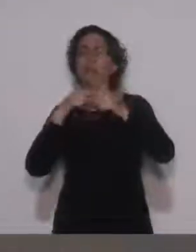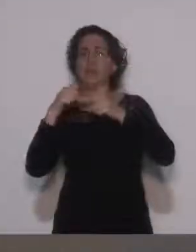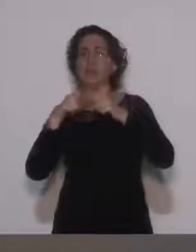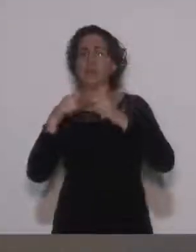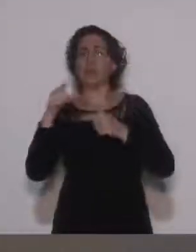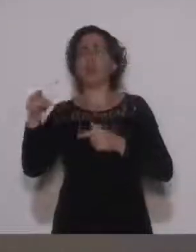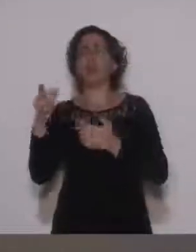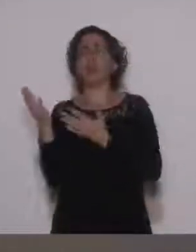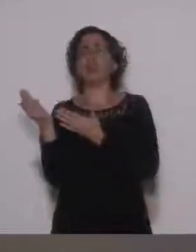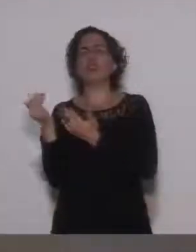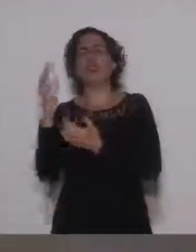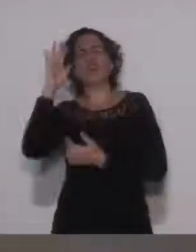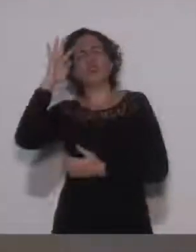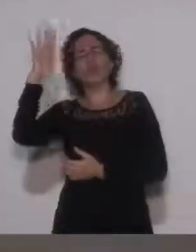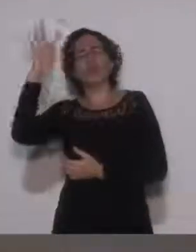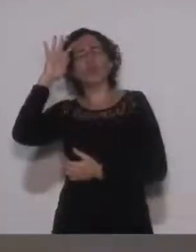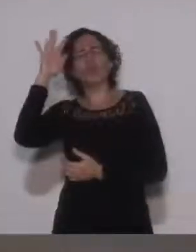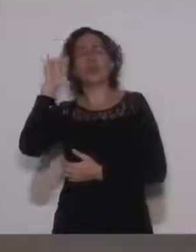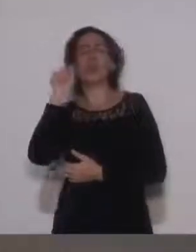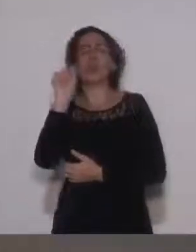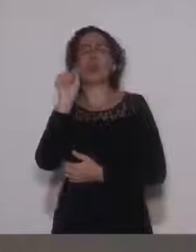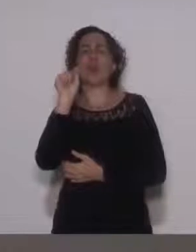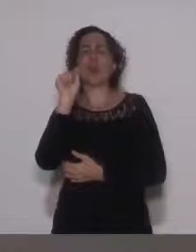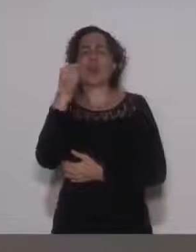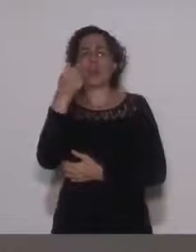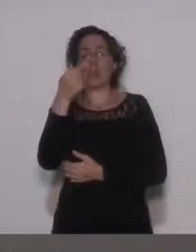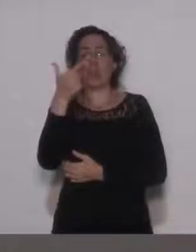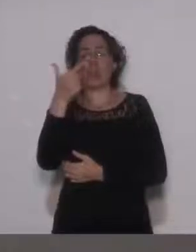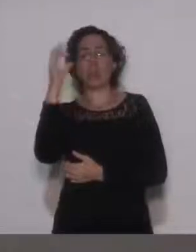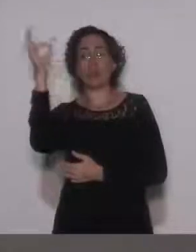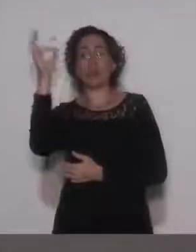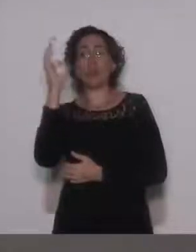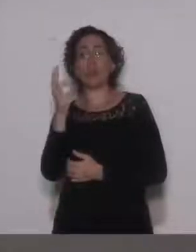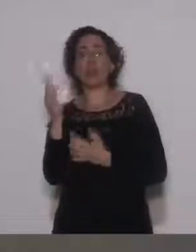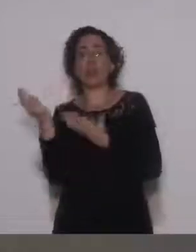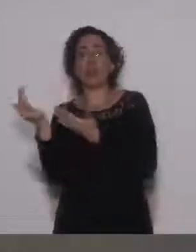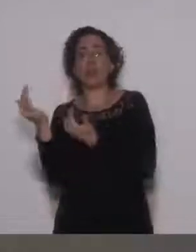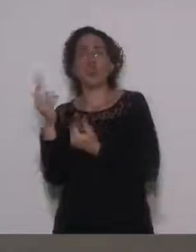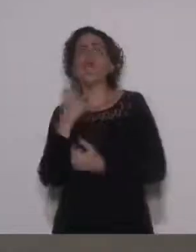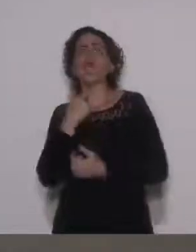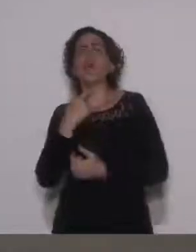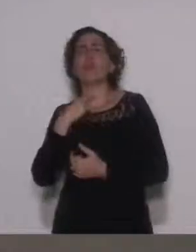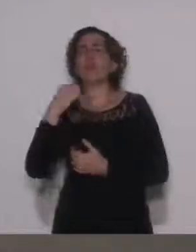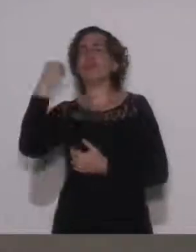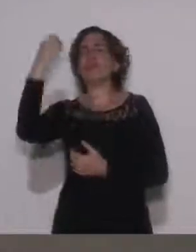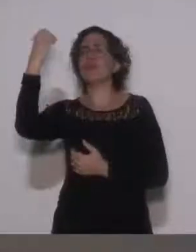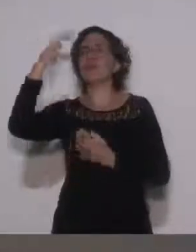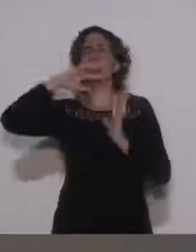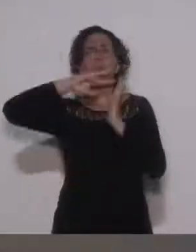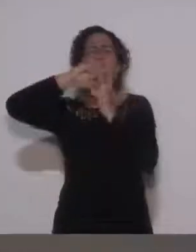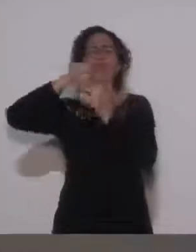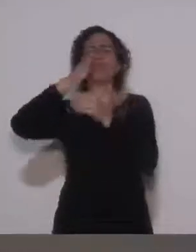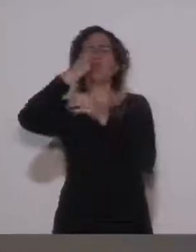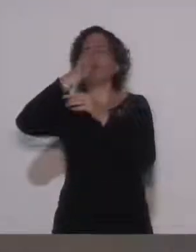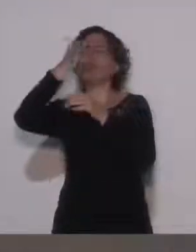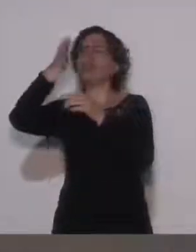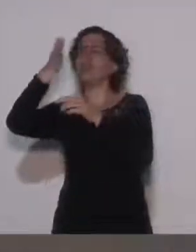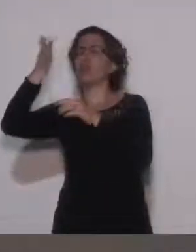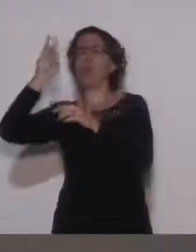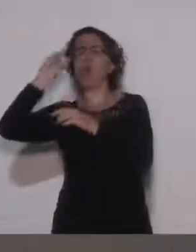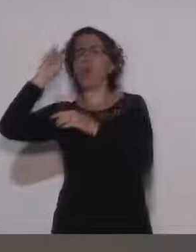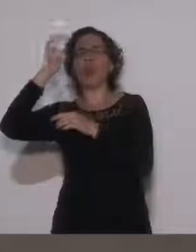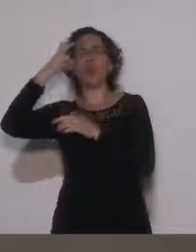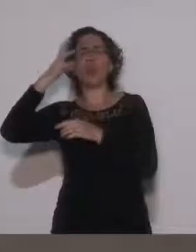são os sonhos de vida dos nossos jovens? 72% eles querem conhecer outras culturas, viajar pelo mundo.